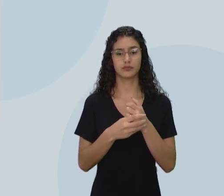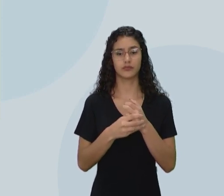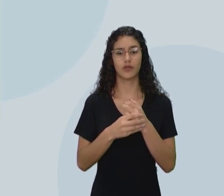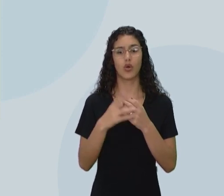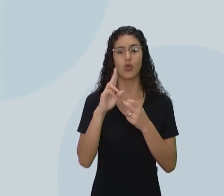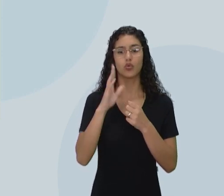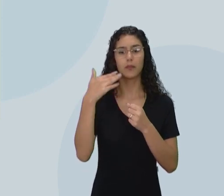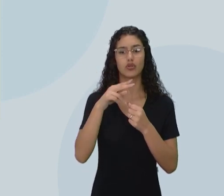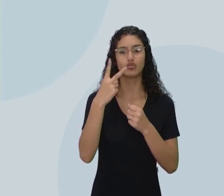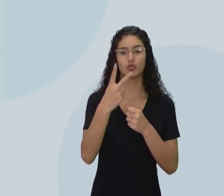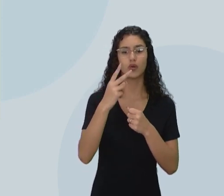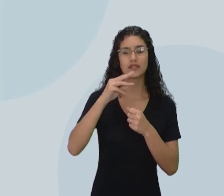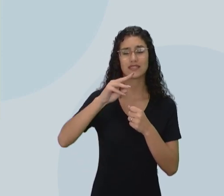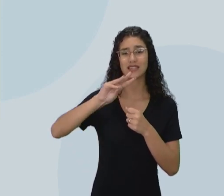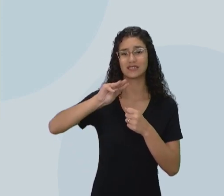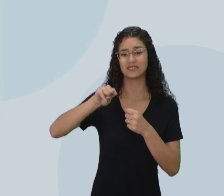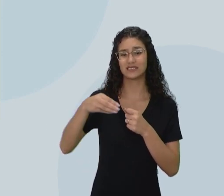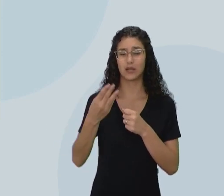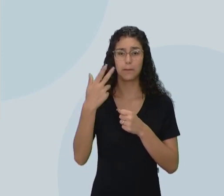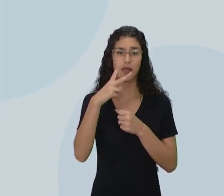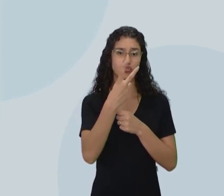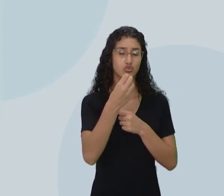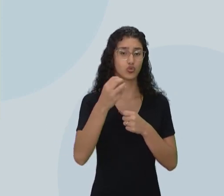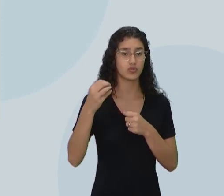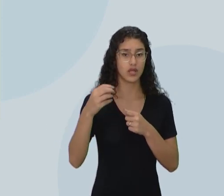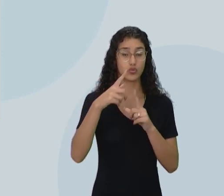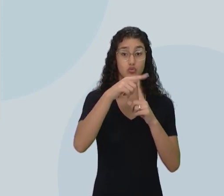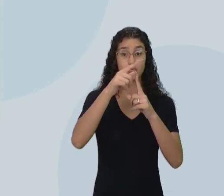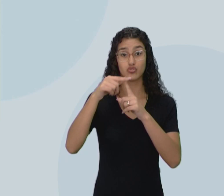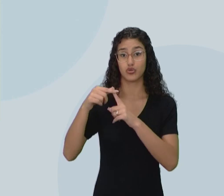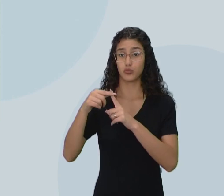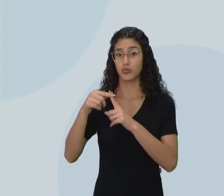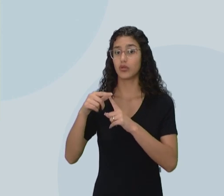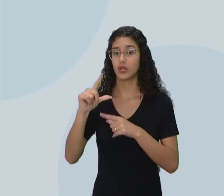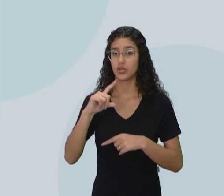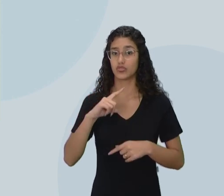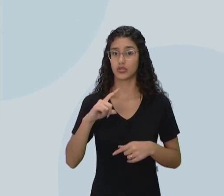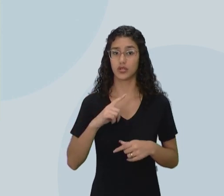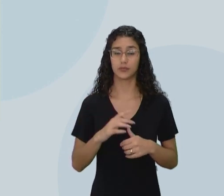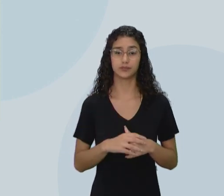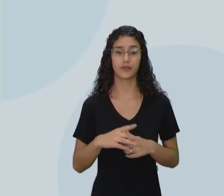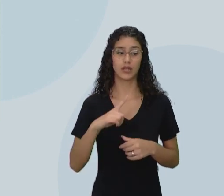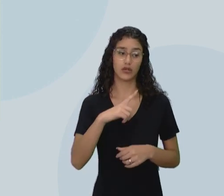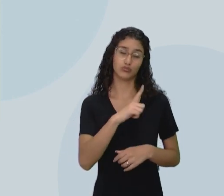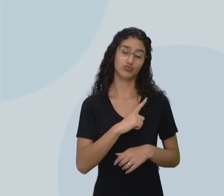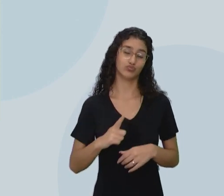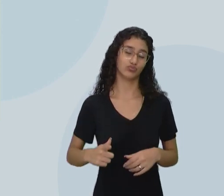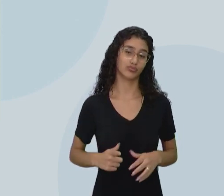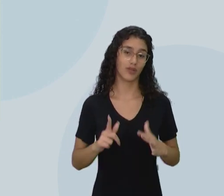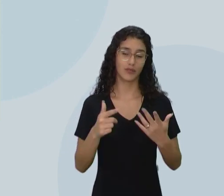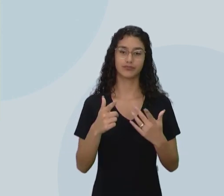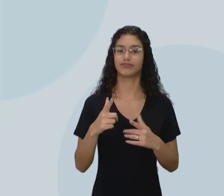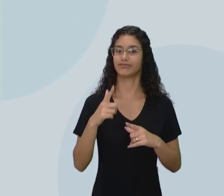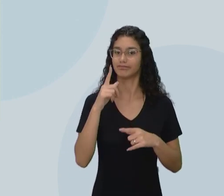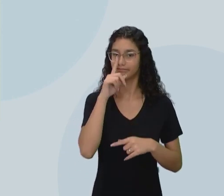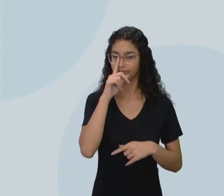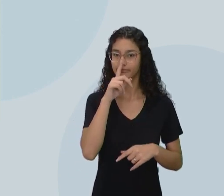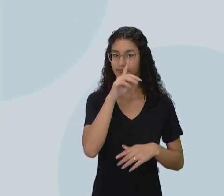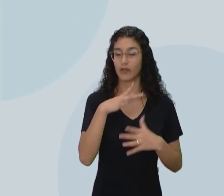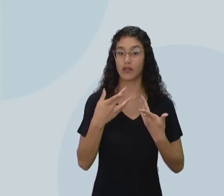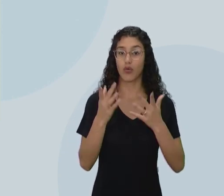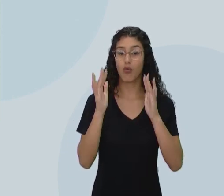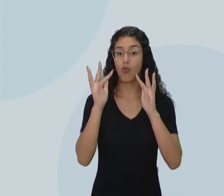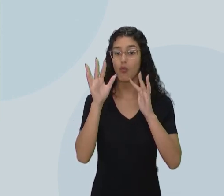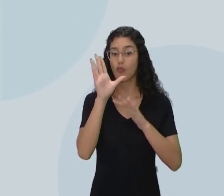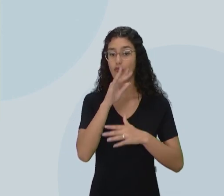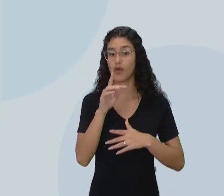2 centenas, ou seja, mais de 200 tipos de pesticidas pelo governo. Então, é um caso grave. E aí o fundador